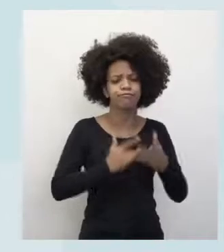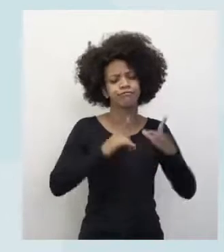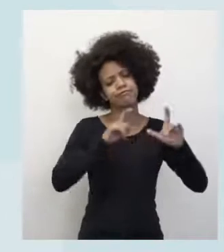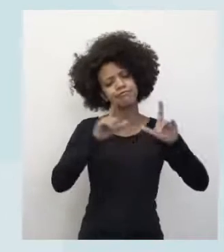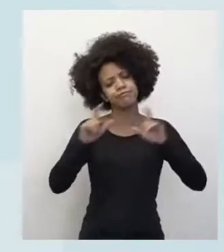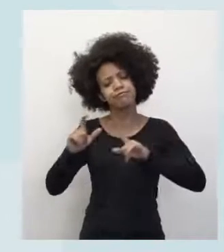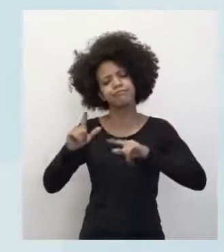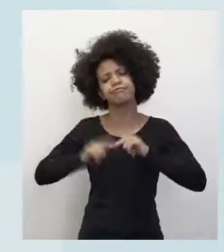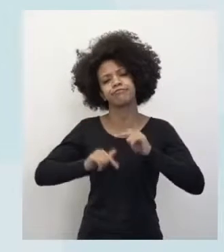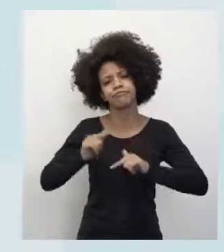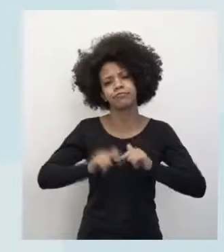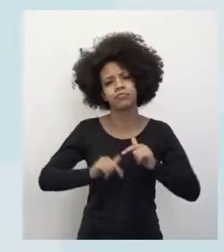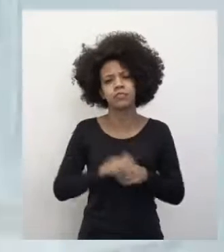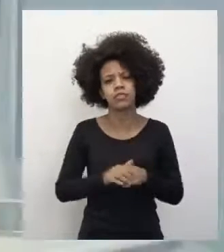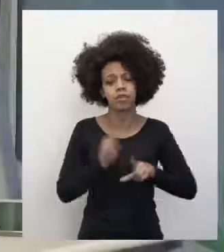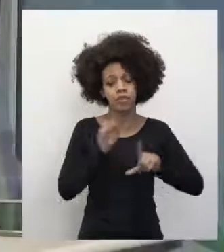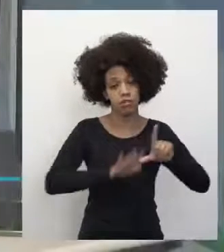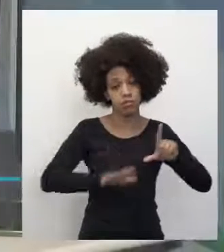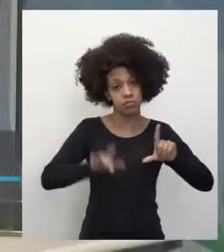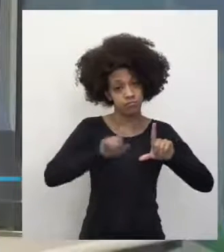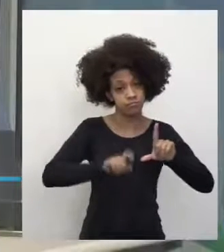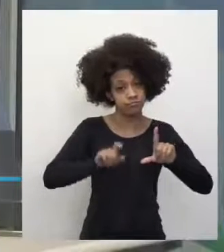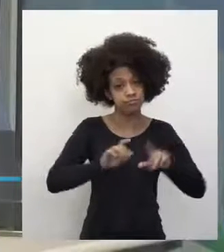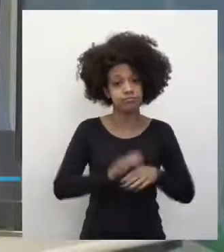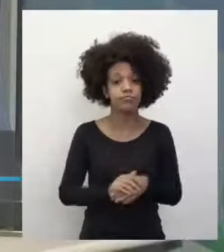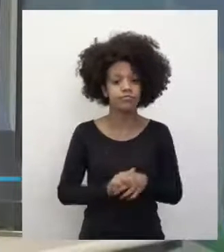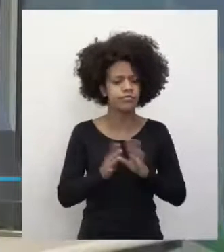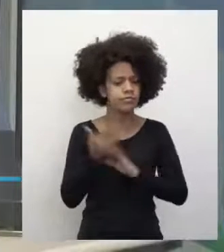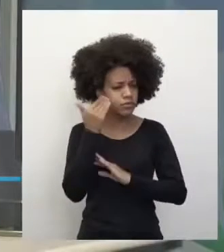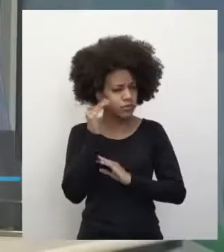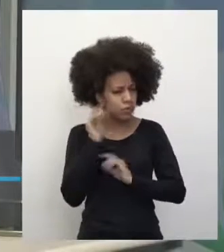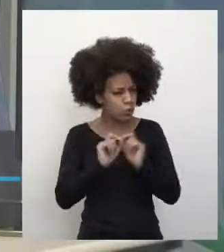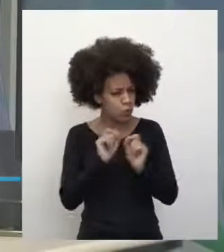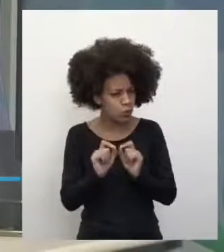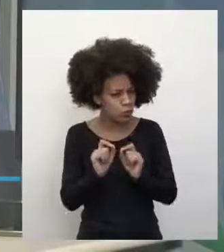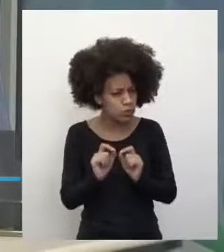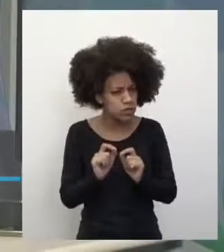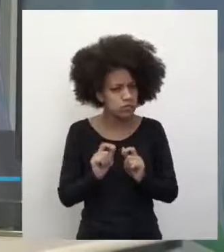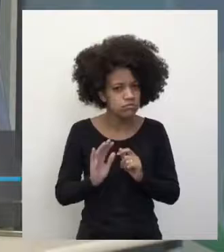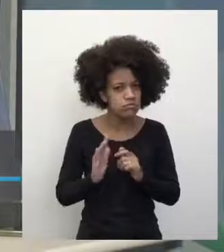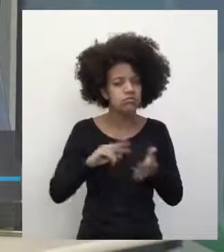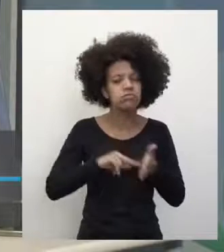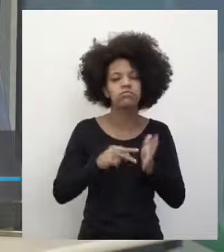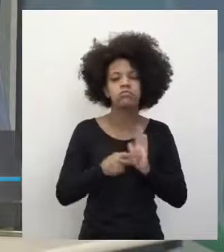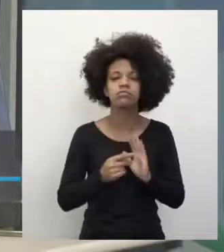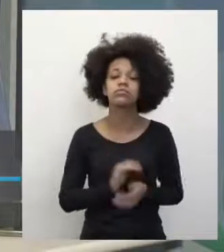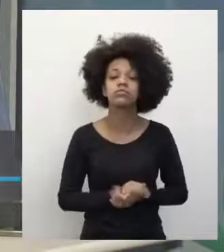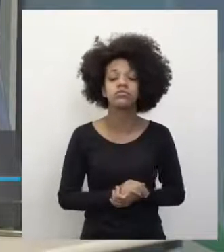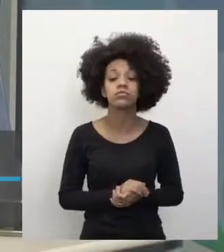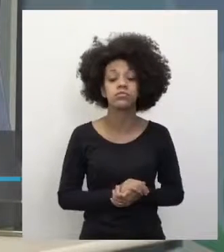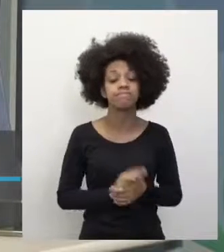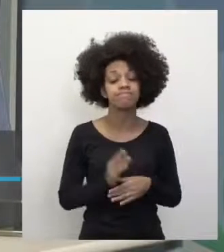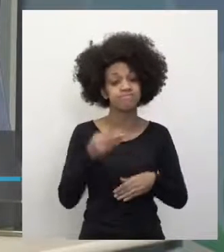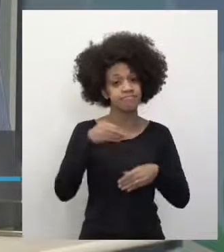gravuras, mídias digitais, etc. Então, gente, para a gente entender um pouquinho essa questão da dimensão econômica,